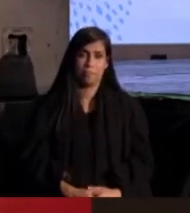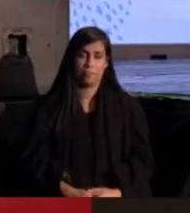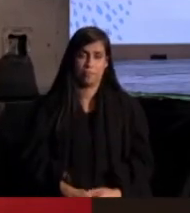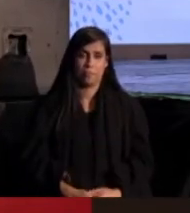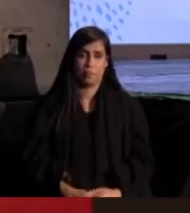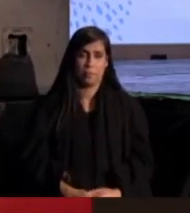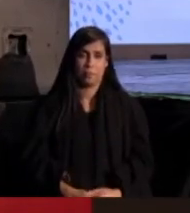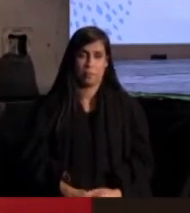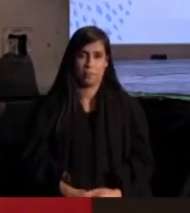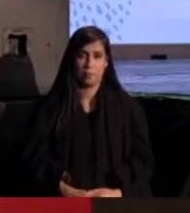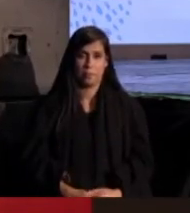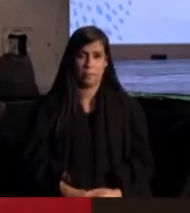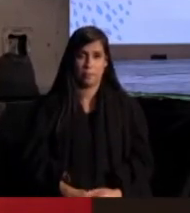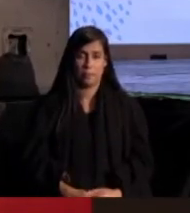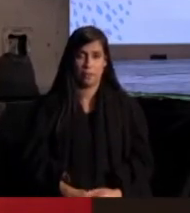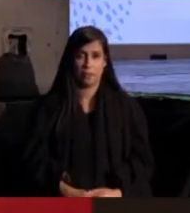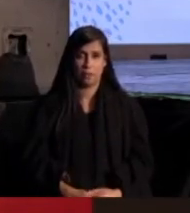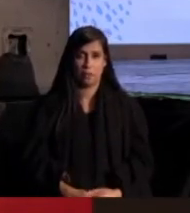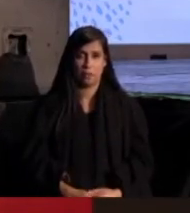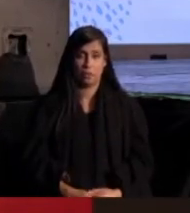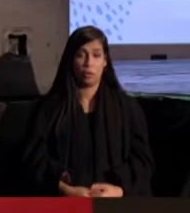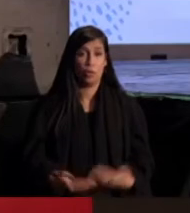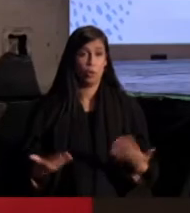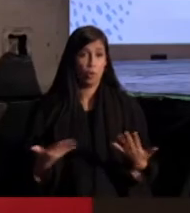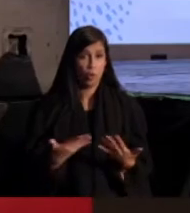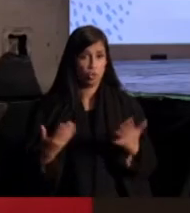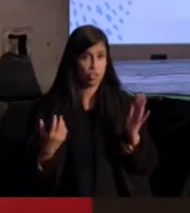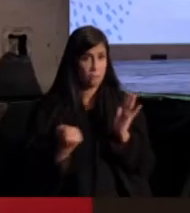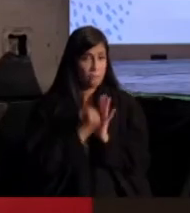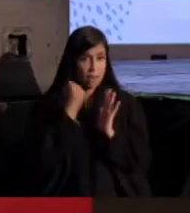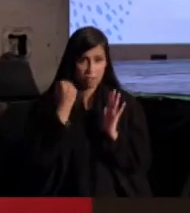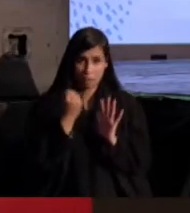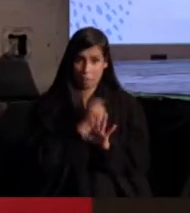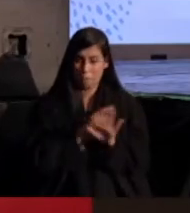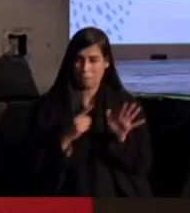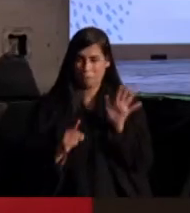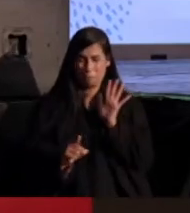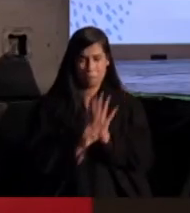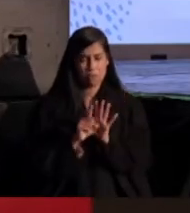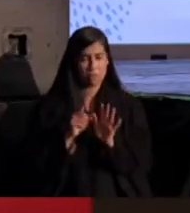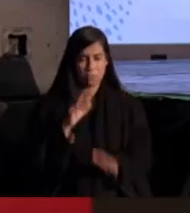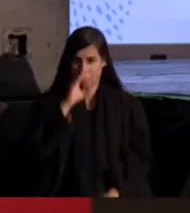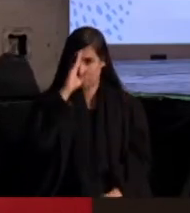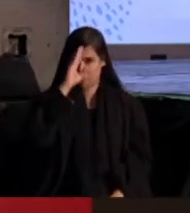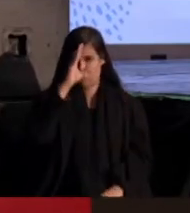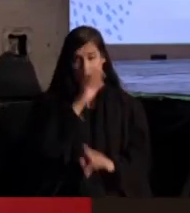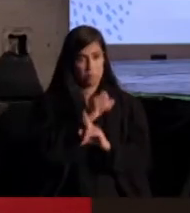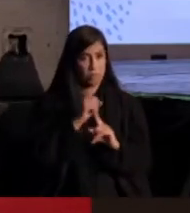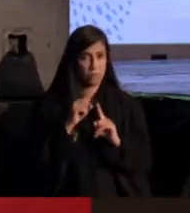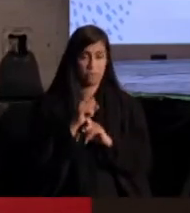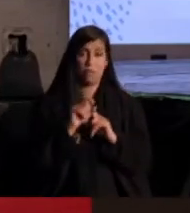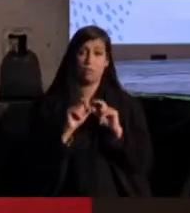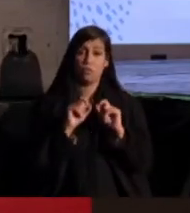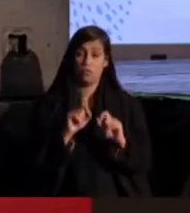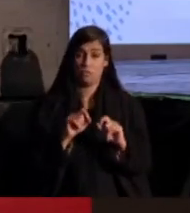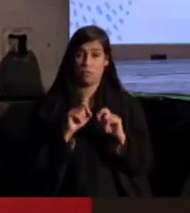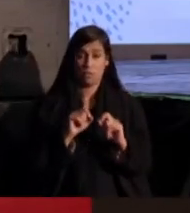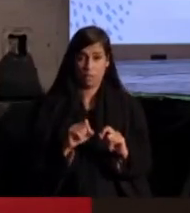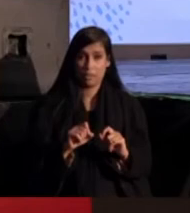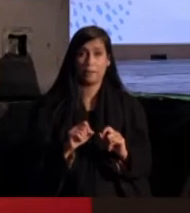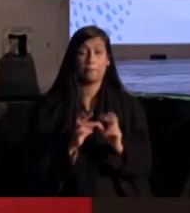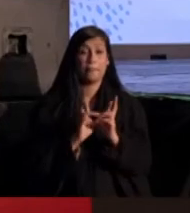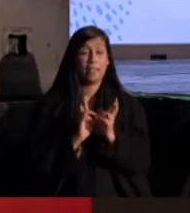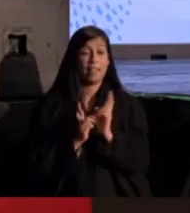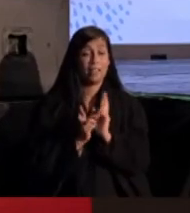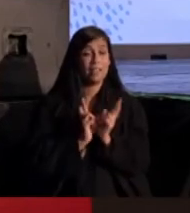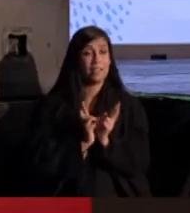suporte. A marca do social significa, a um só tempo, a qualidade de certas relações